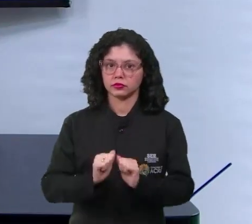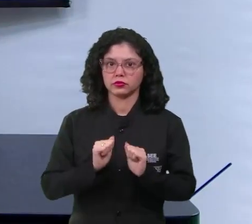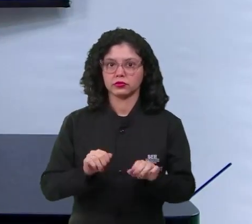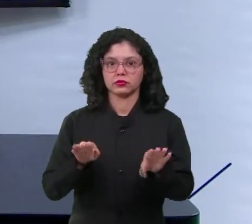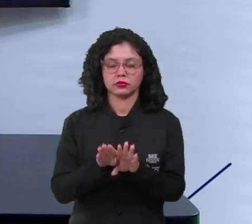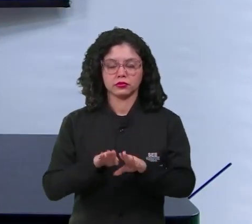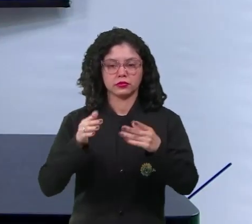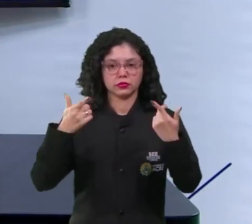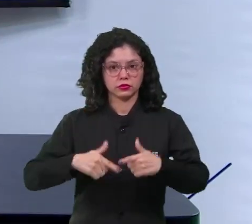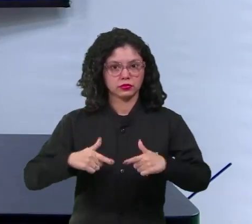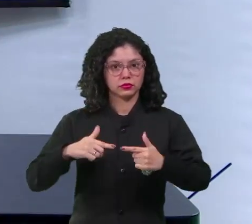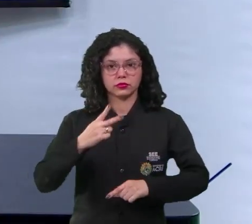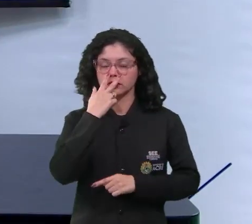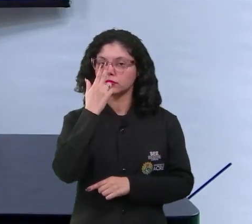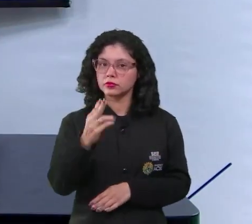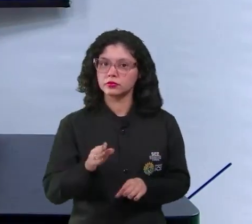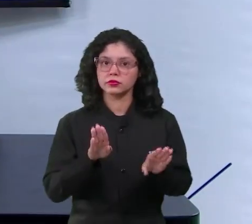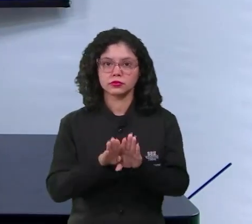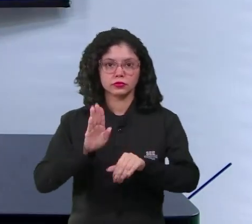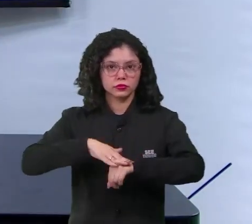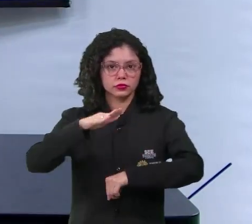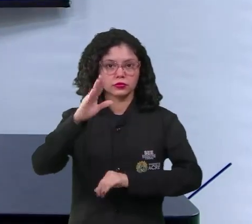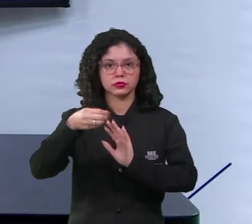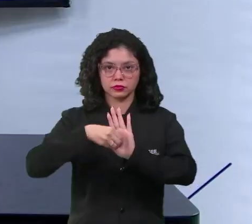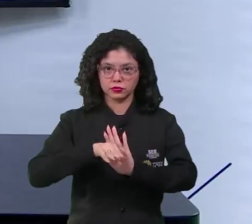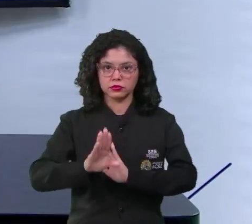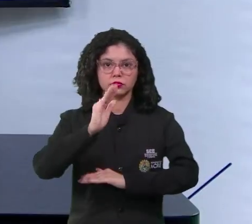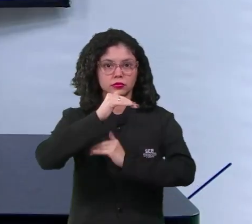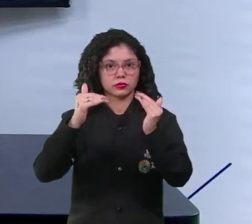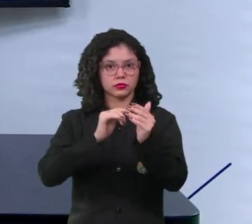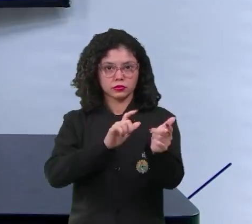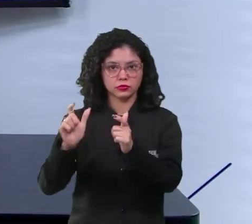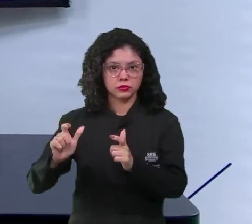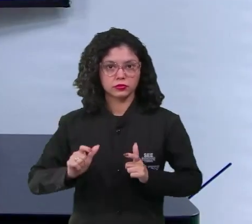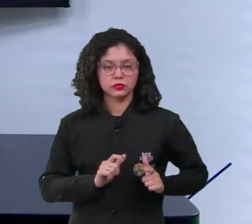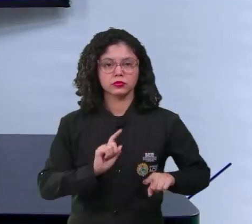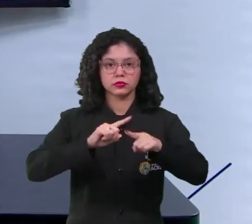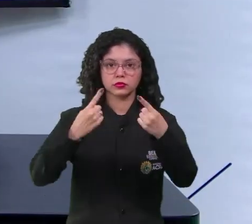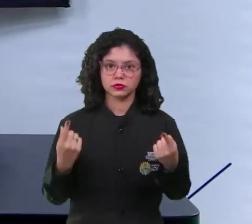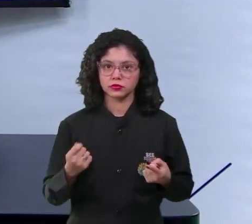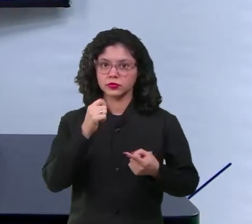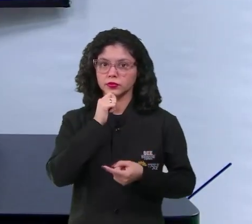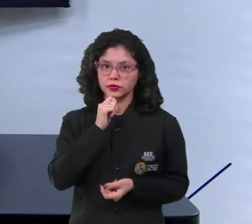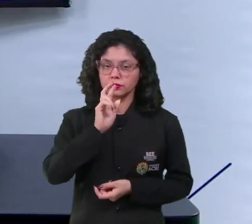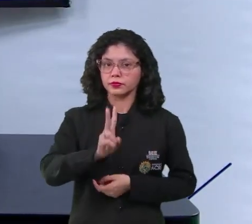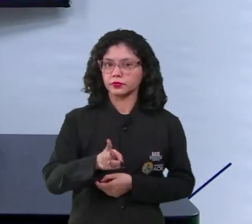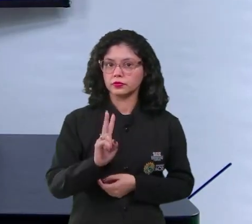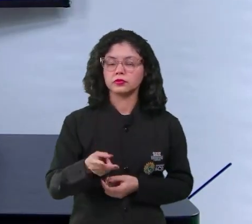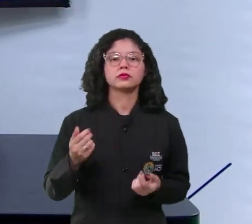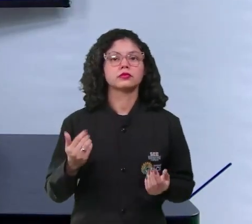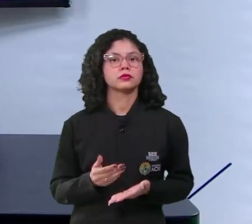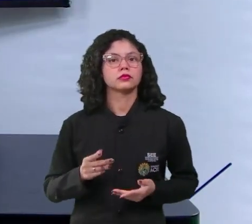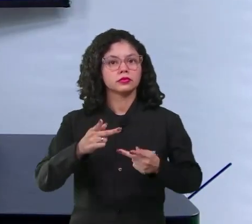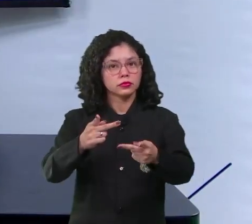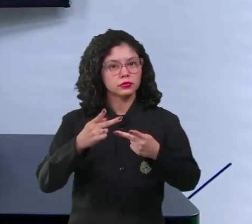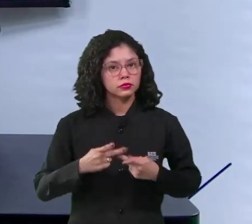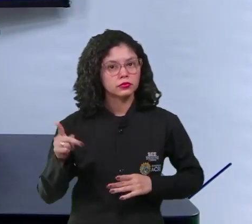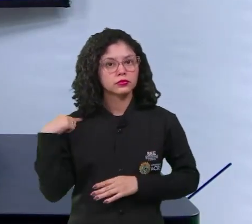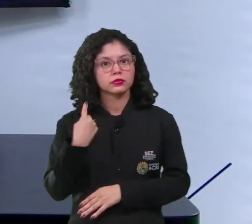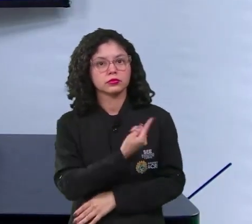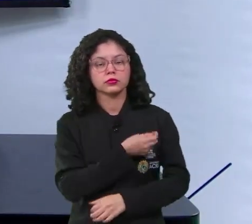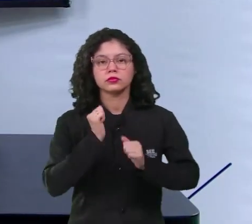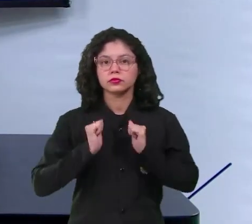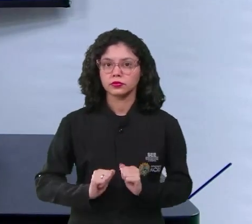ficar chato, porque ele aparece demais na mídia, em todos os lugares, mas é sempre um convite para que a gente